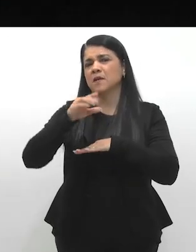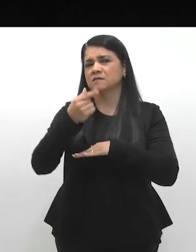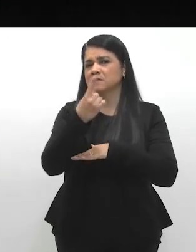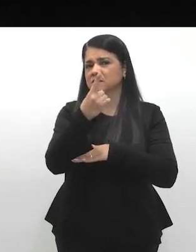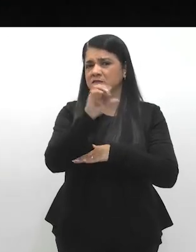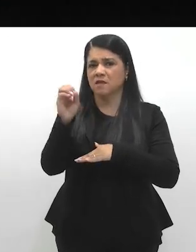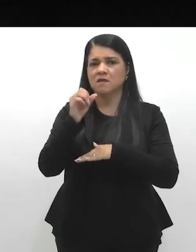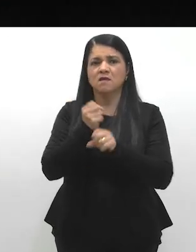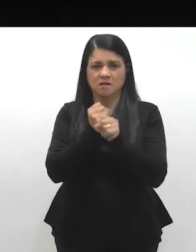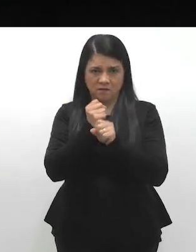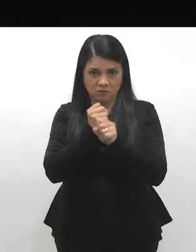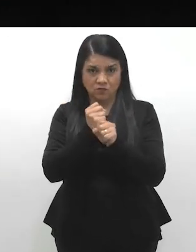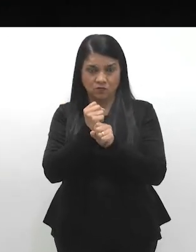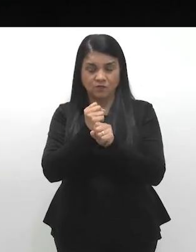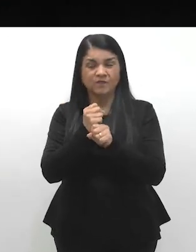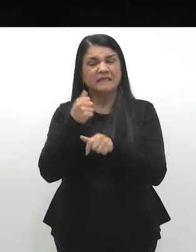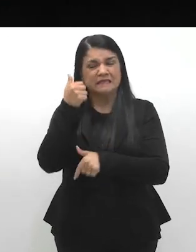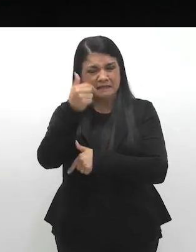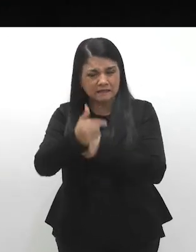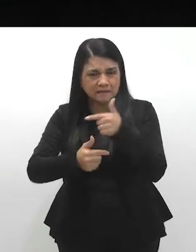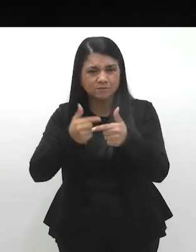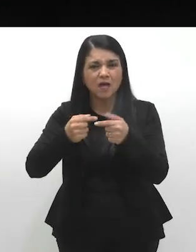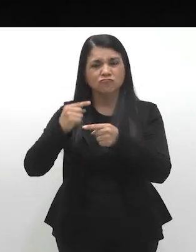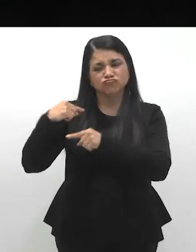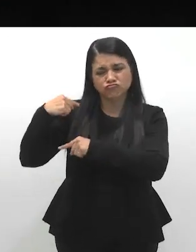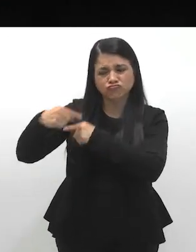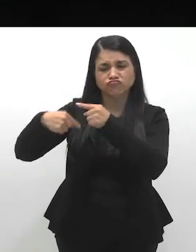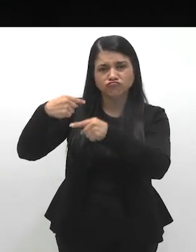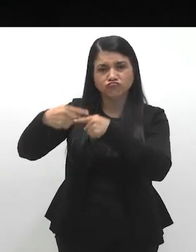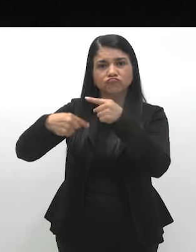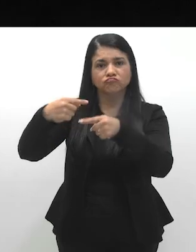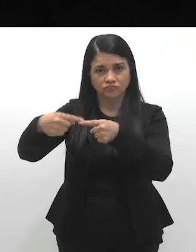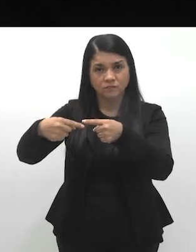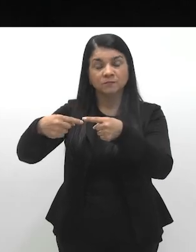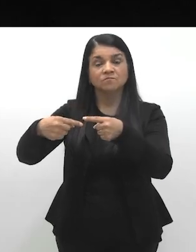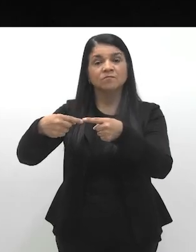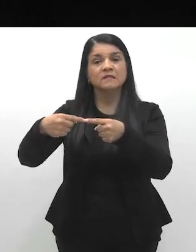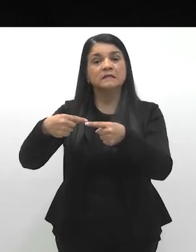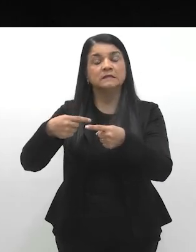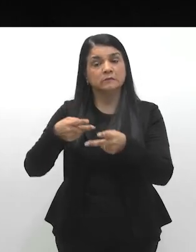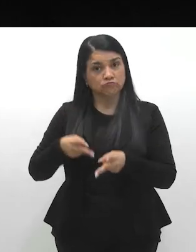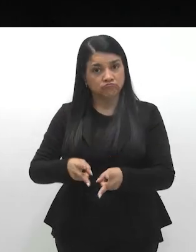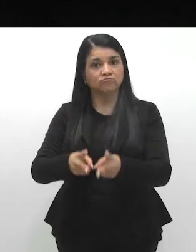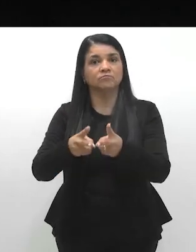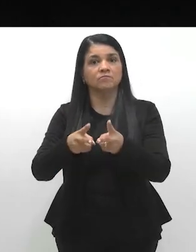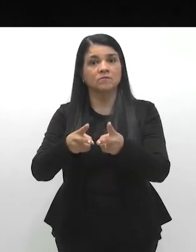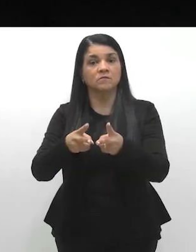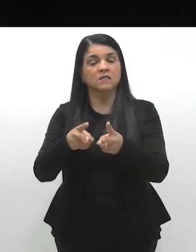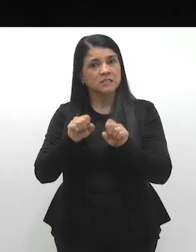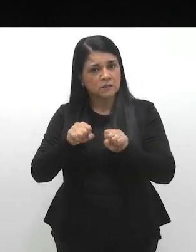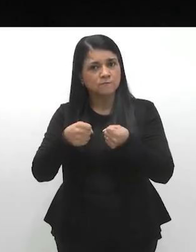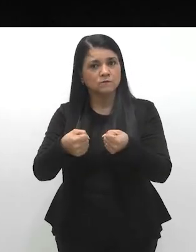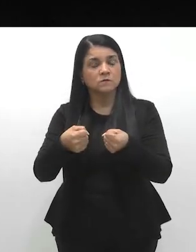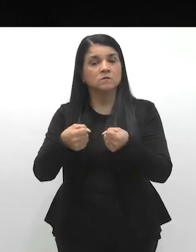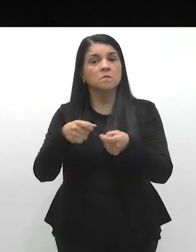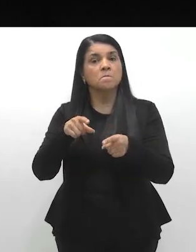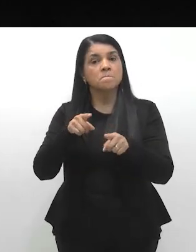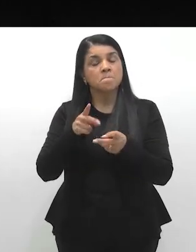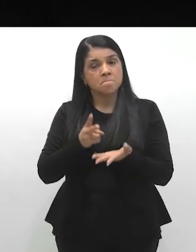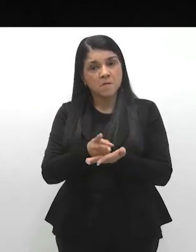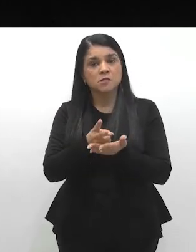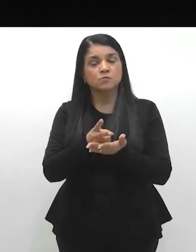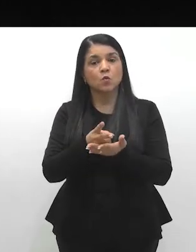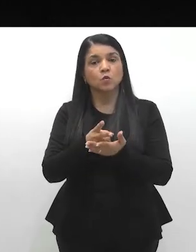séculos, né? Esse trabalho vem sendo construído, passando de geração em geração, a gente mantendo, e mesmo quando a